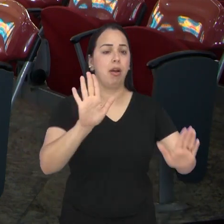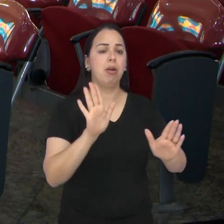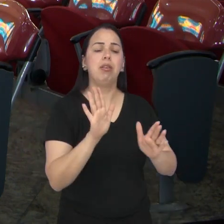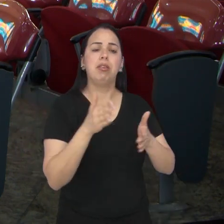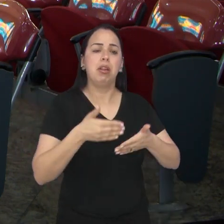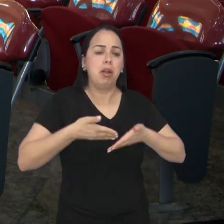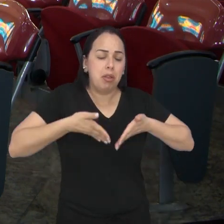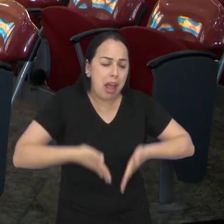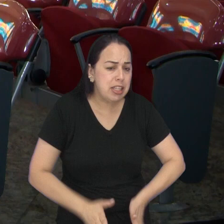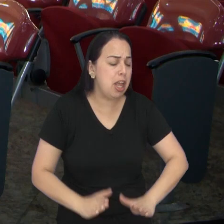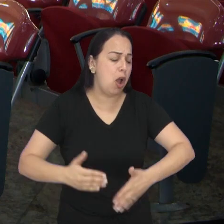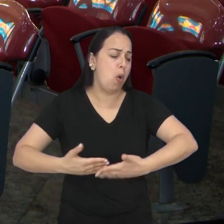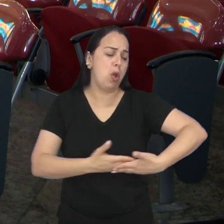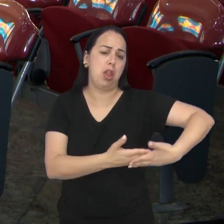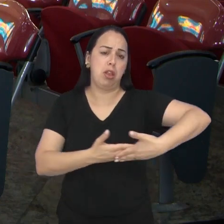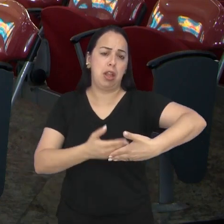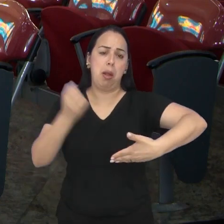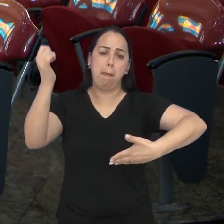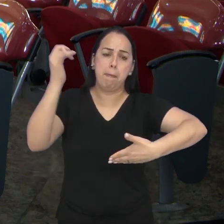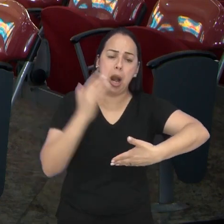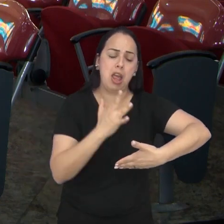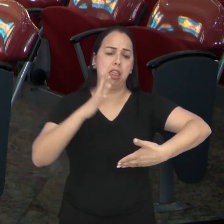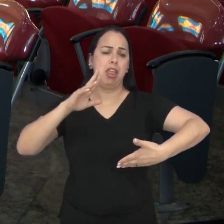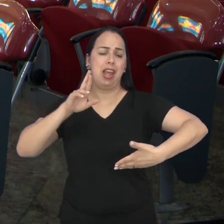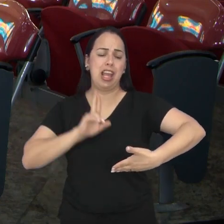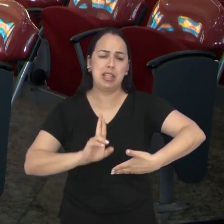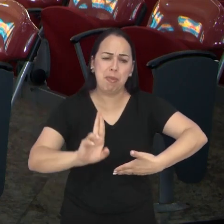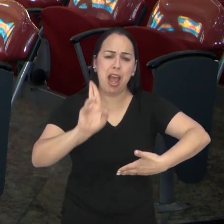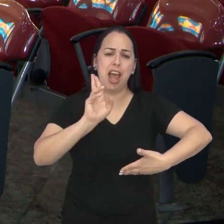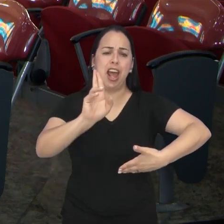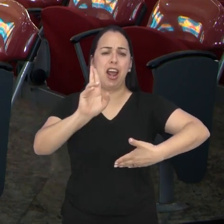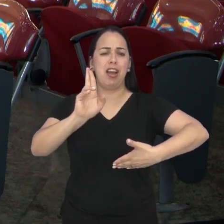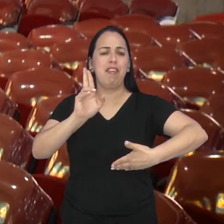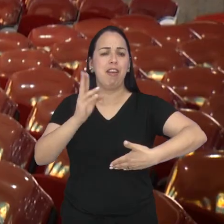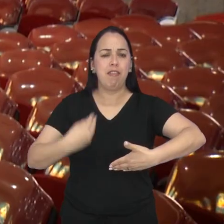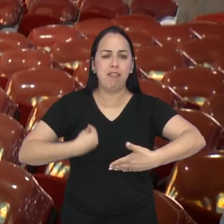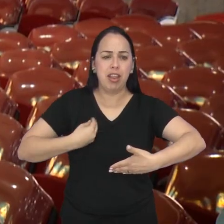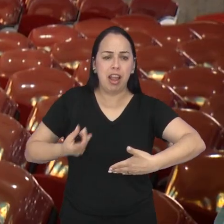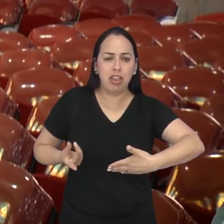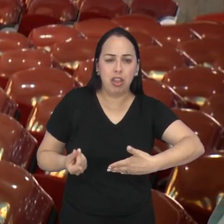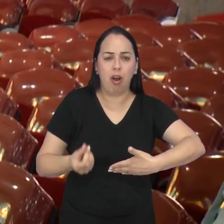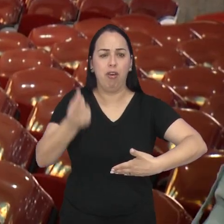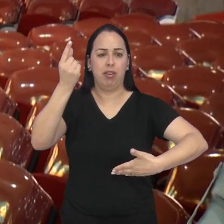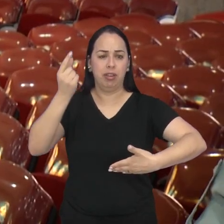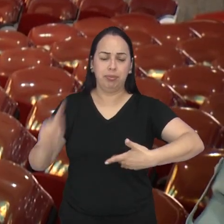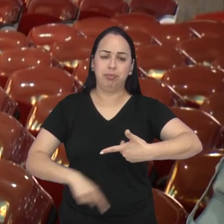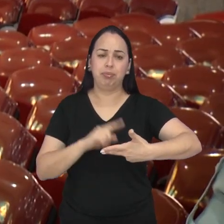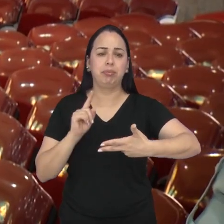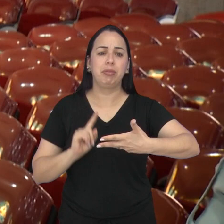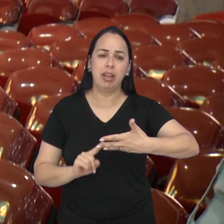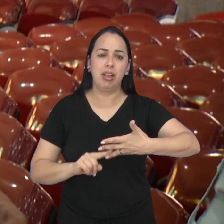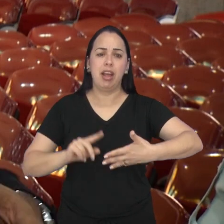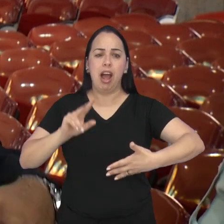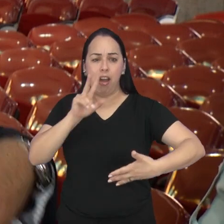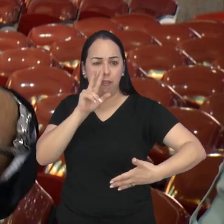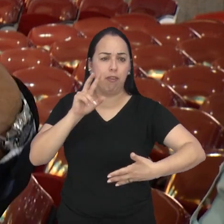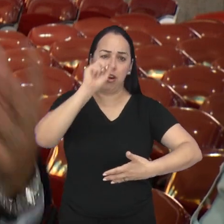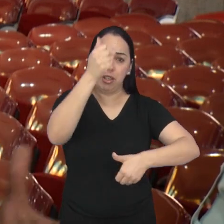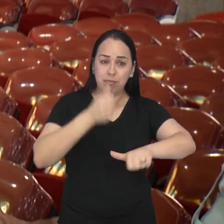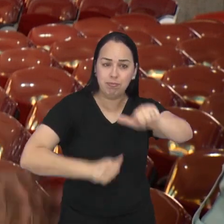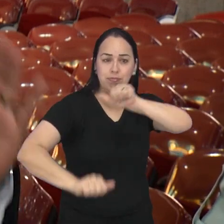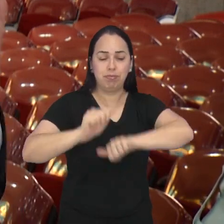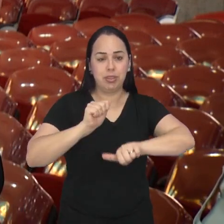uma criança, tem bênção, tem esperança, tem vida nova, as forças